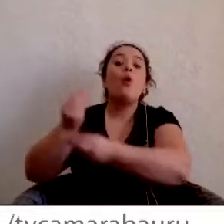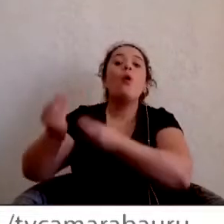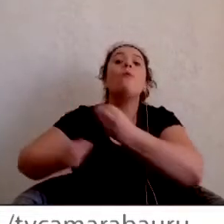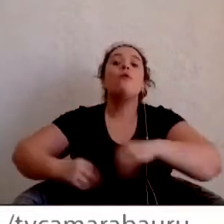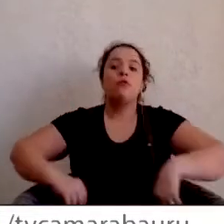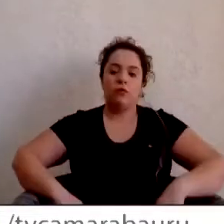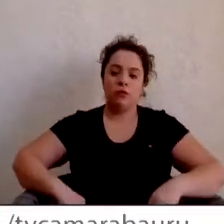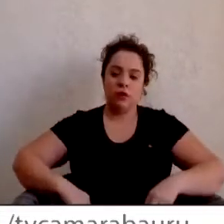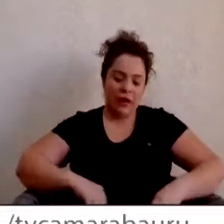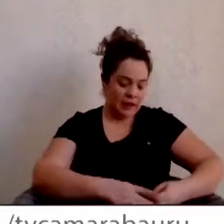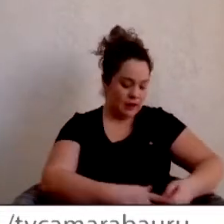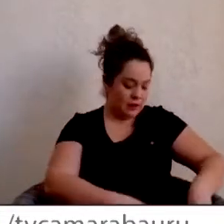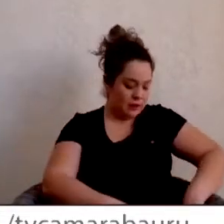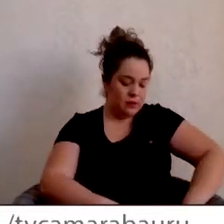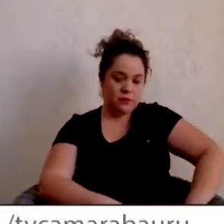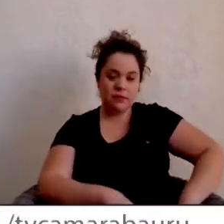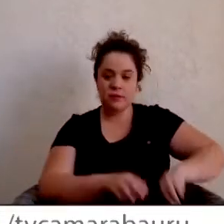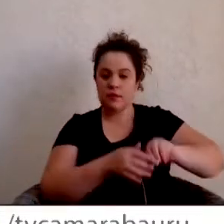Com quem?